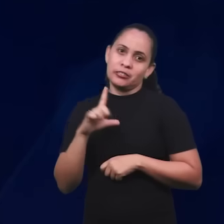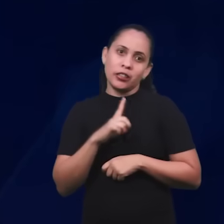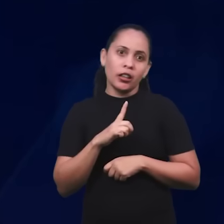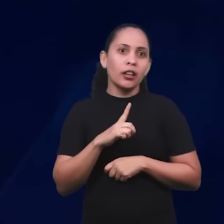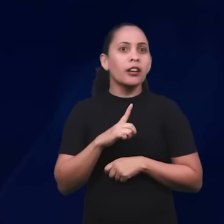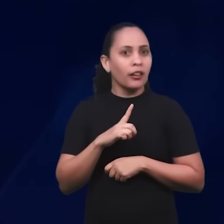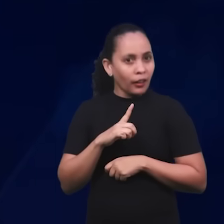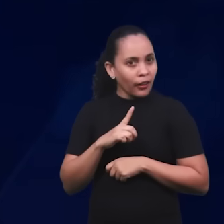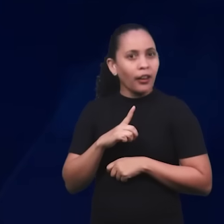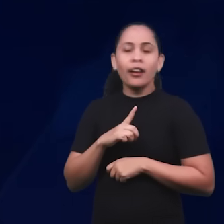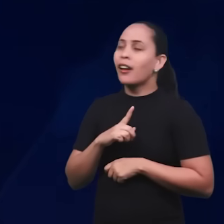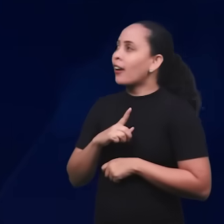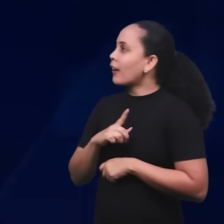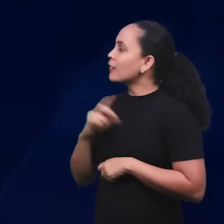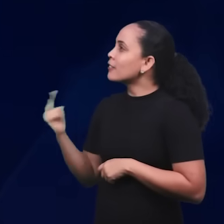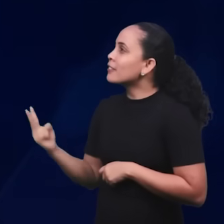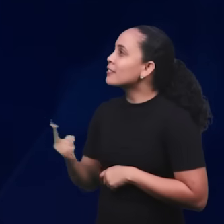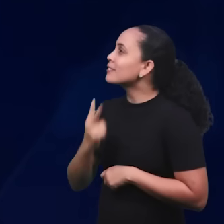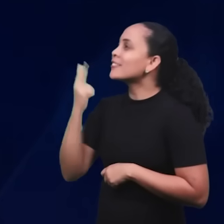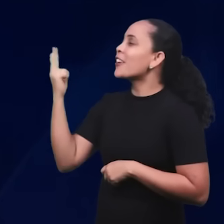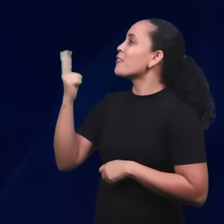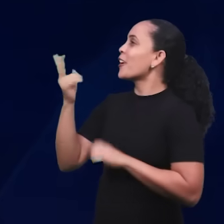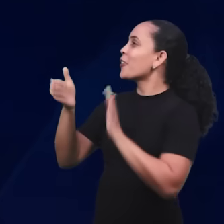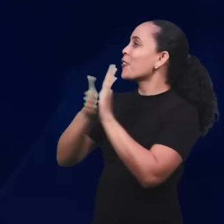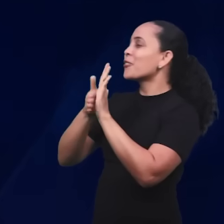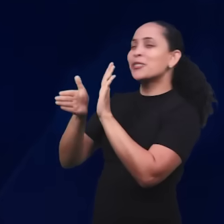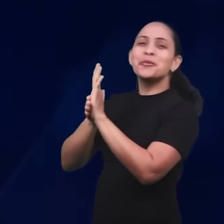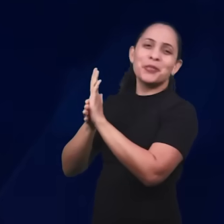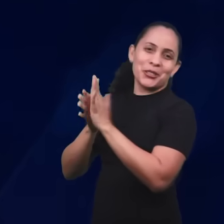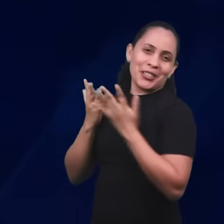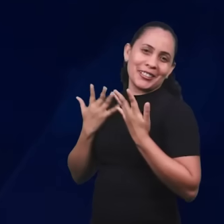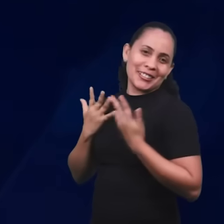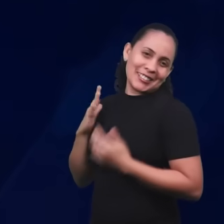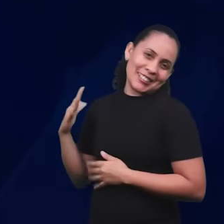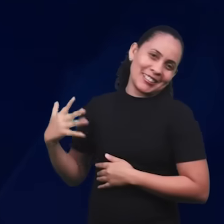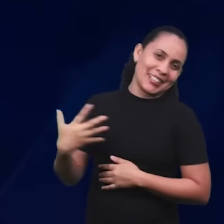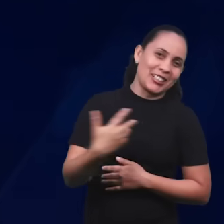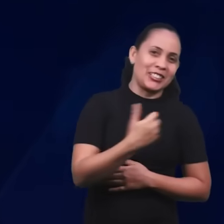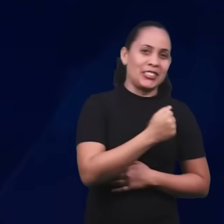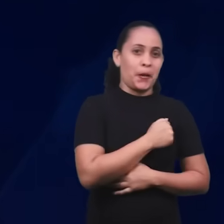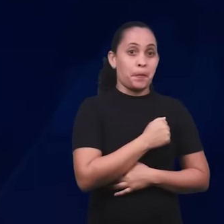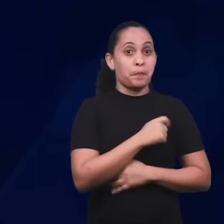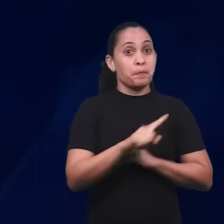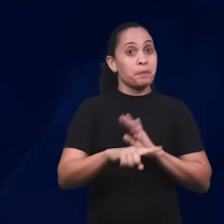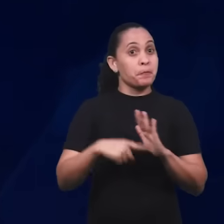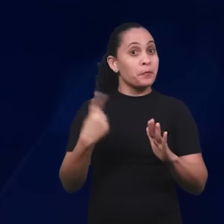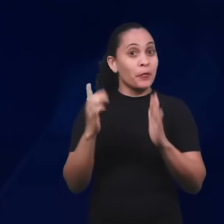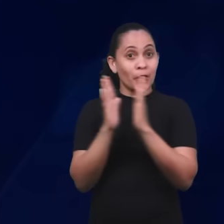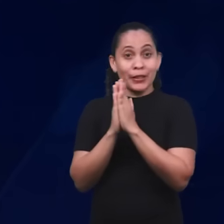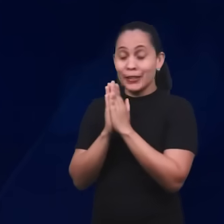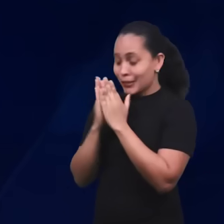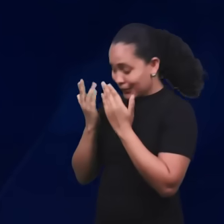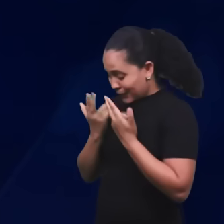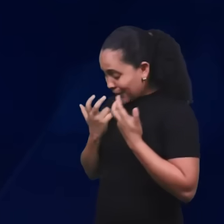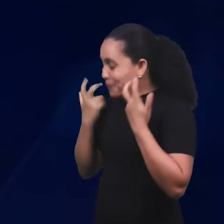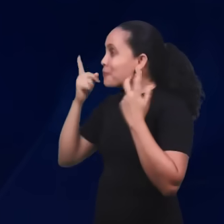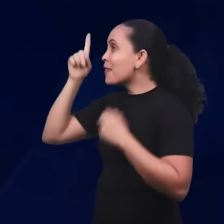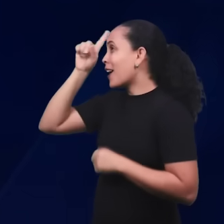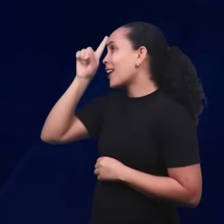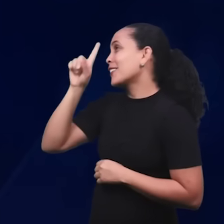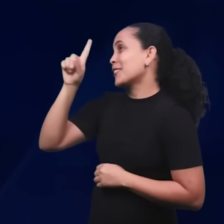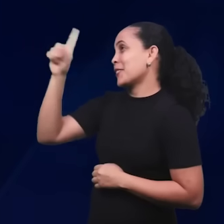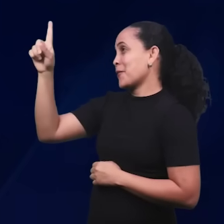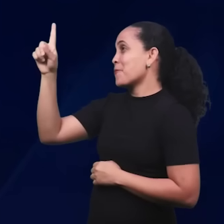achar. Priorizai o reino, priorizai esse projeto. E o texto que nós lemos fala: buscai primeiro o reino de